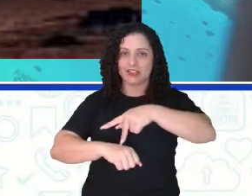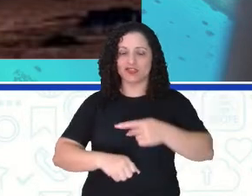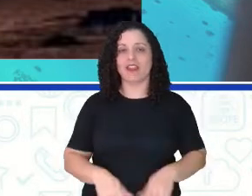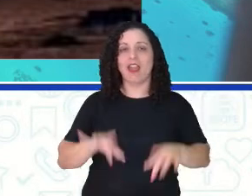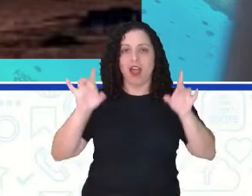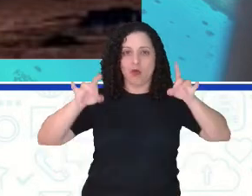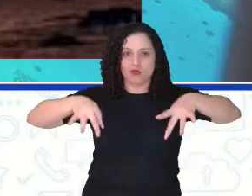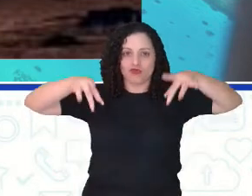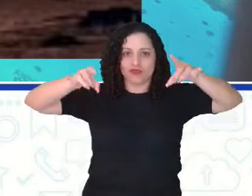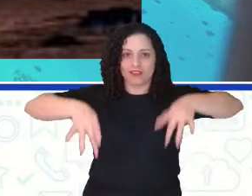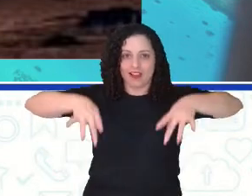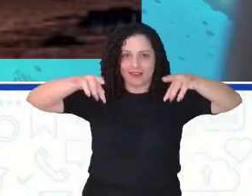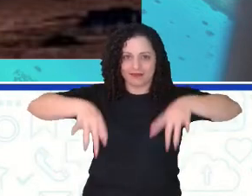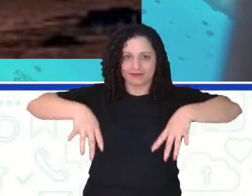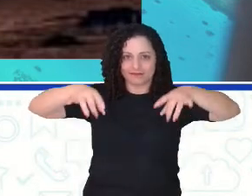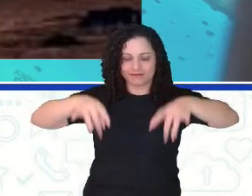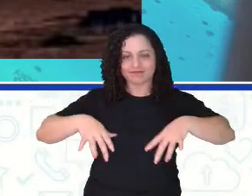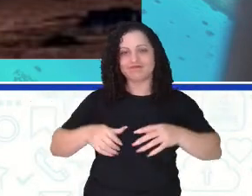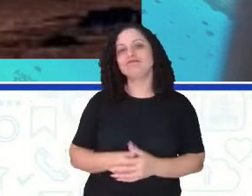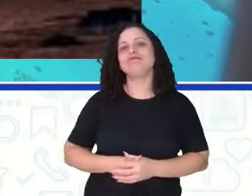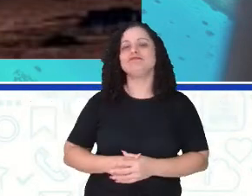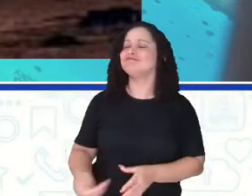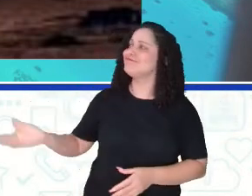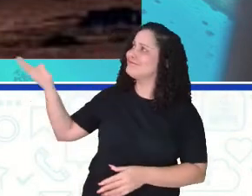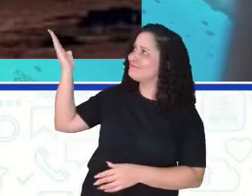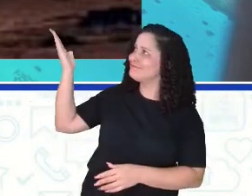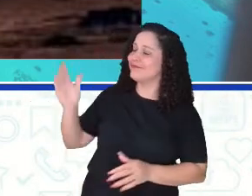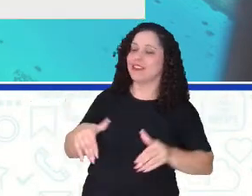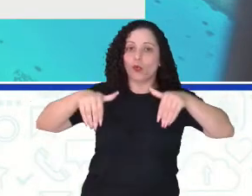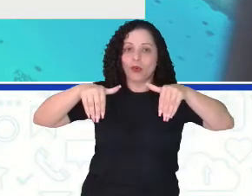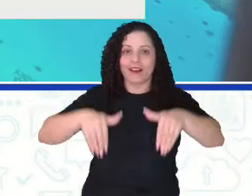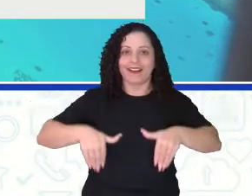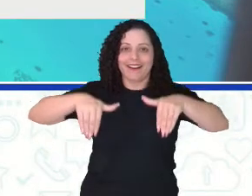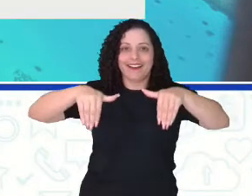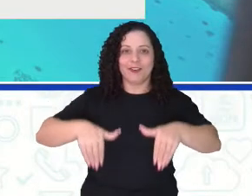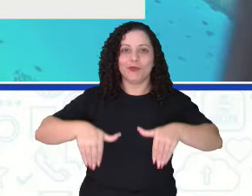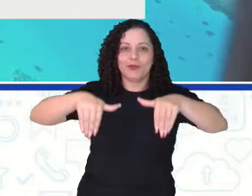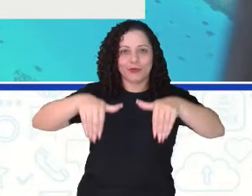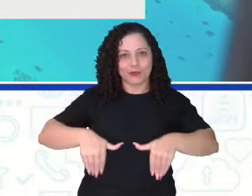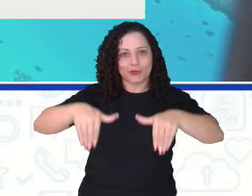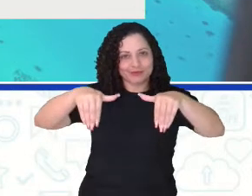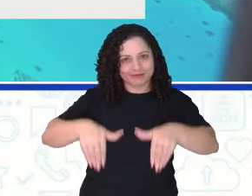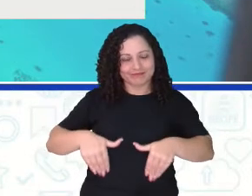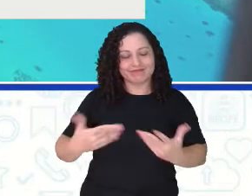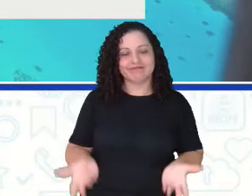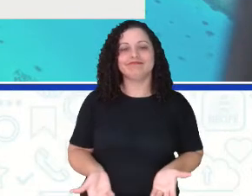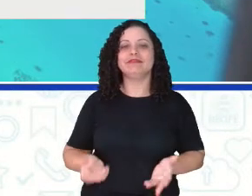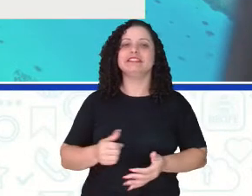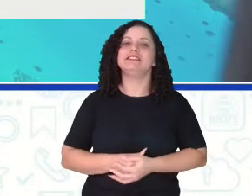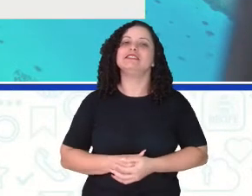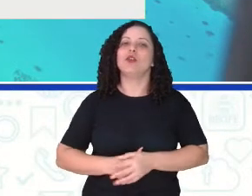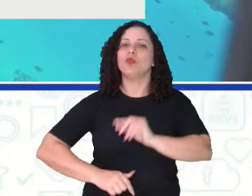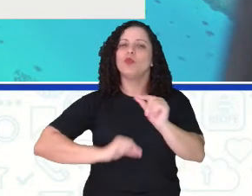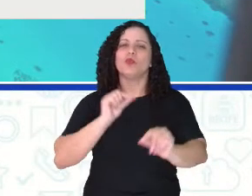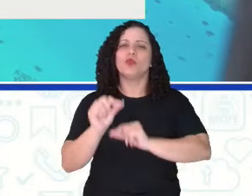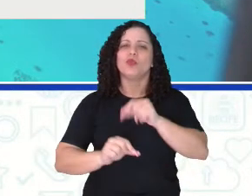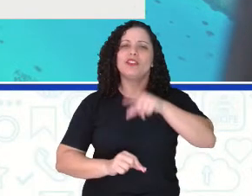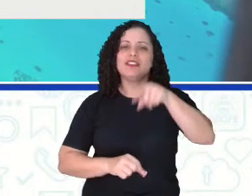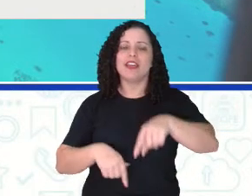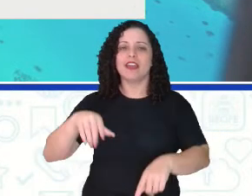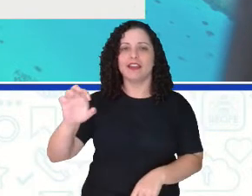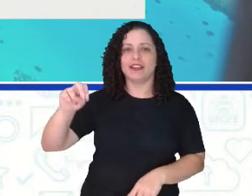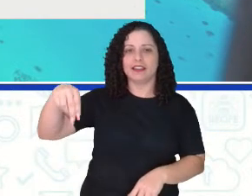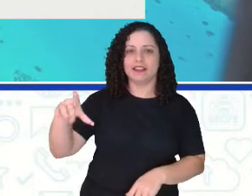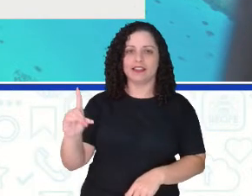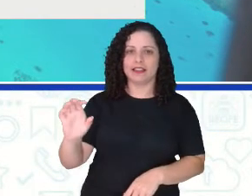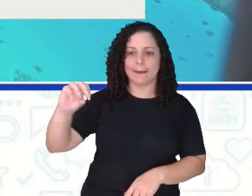né? Um bem conhecido canguru. Então, vamos aqui ver o que é endemismo e o que